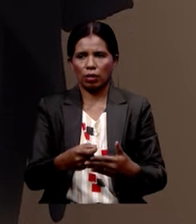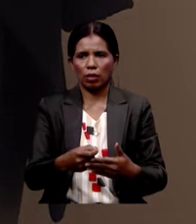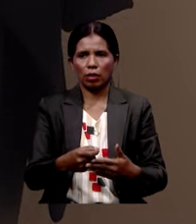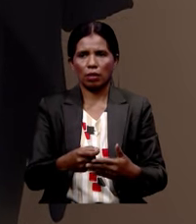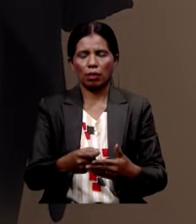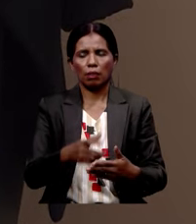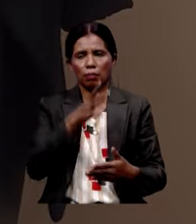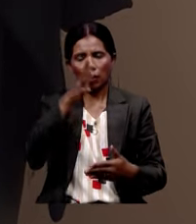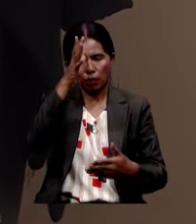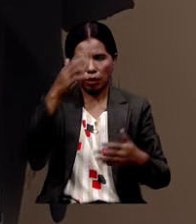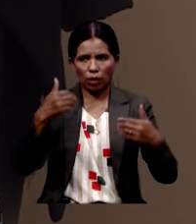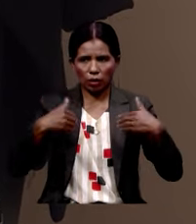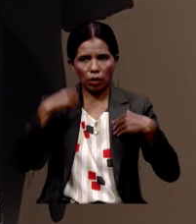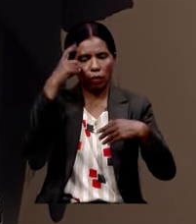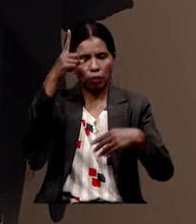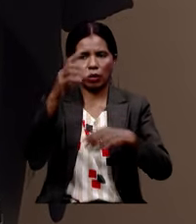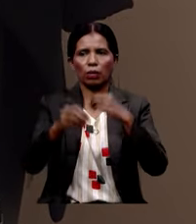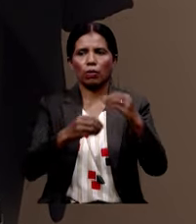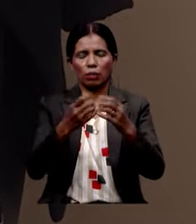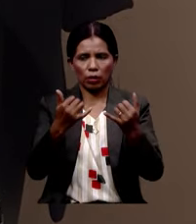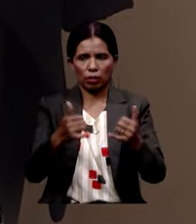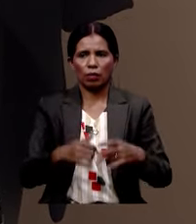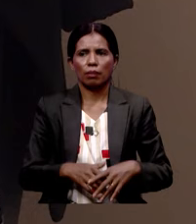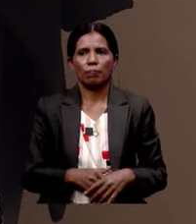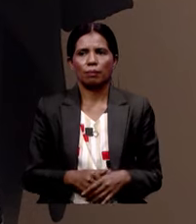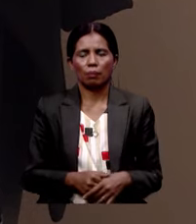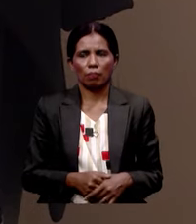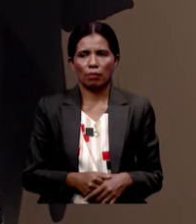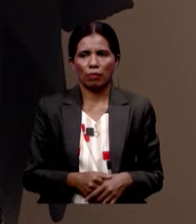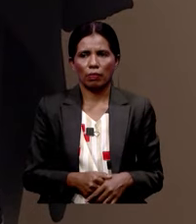si roto ia compreensão na basunto ne galai